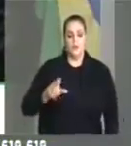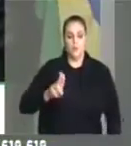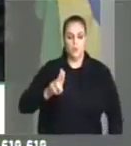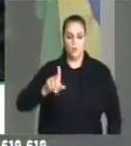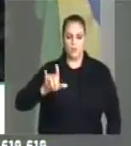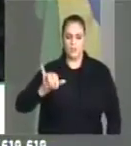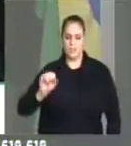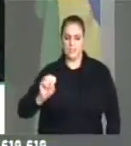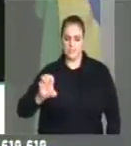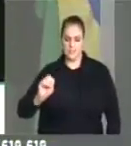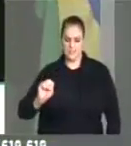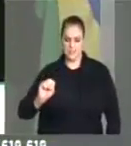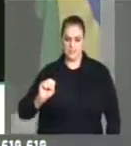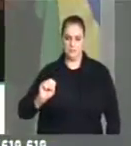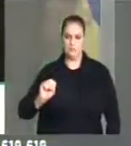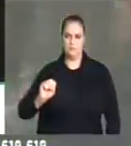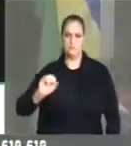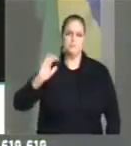sabia